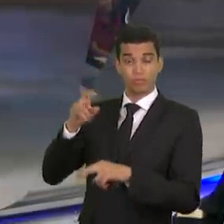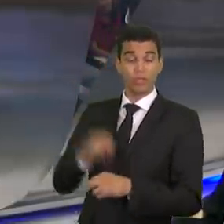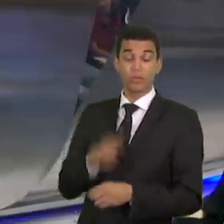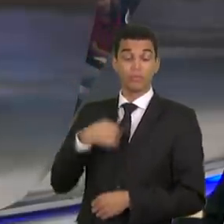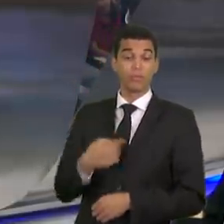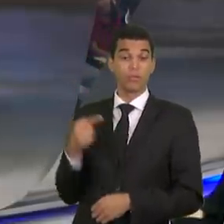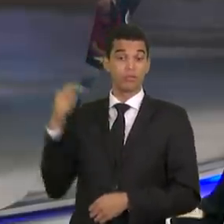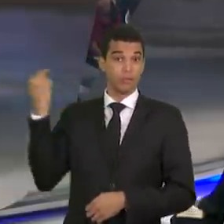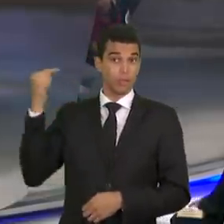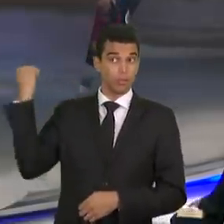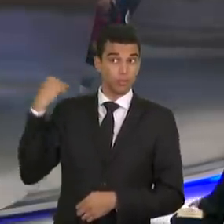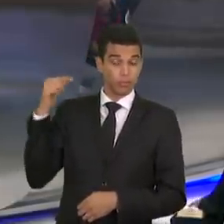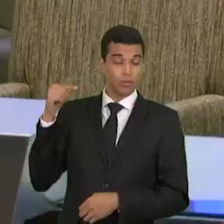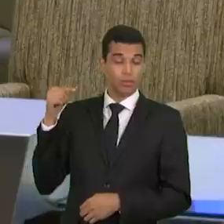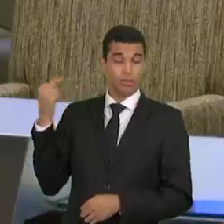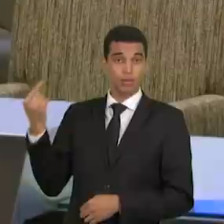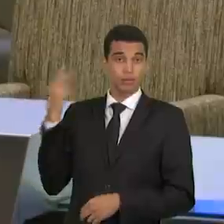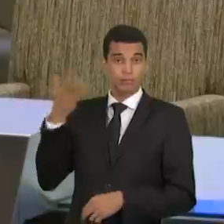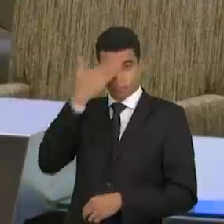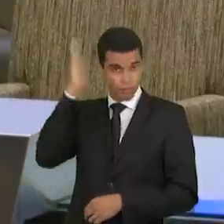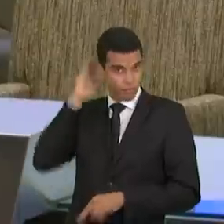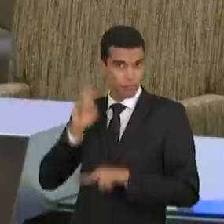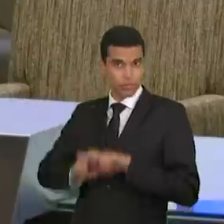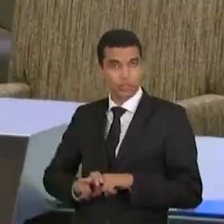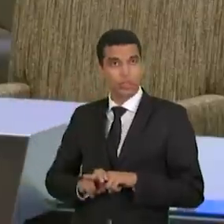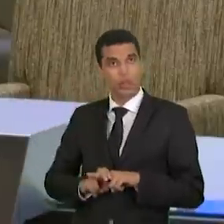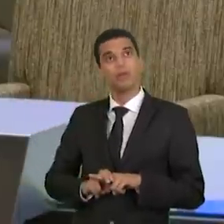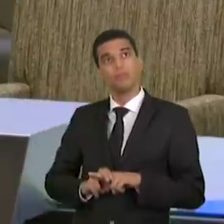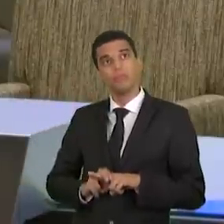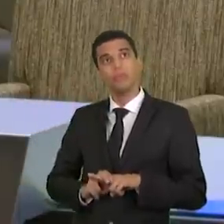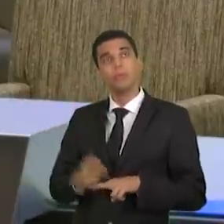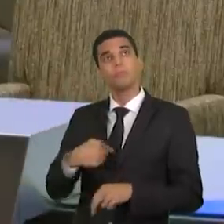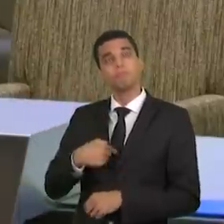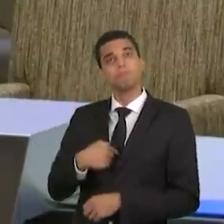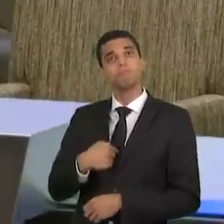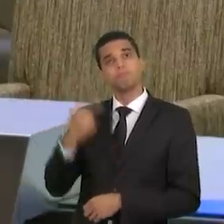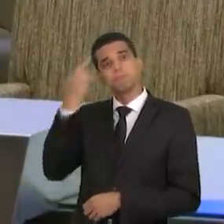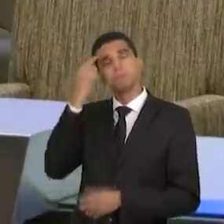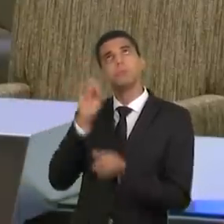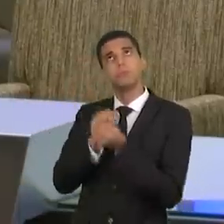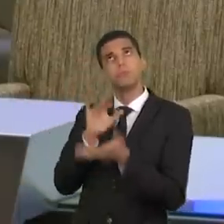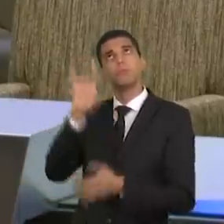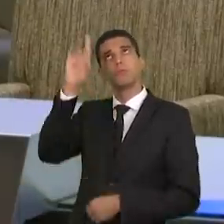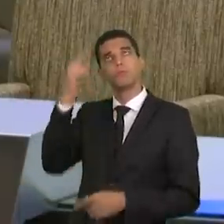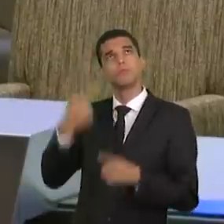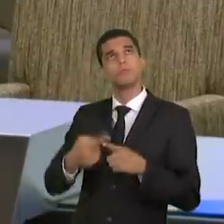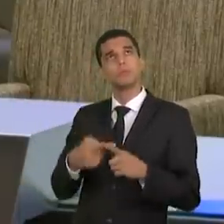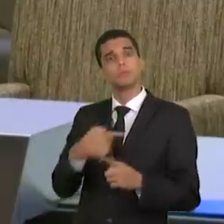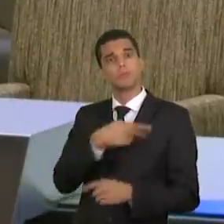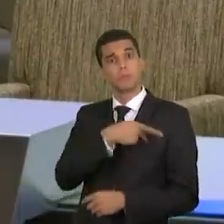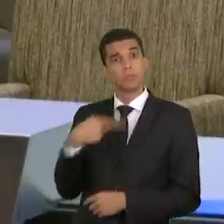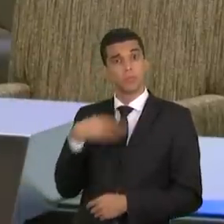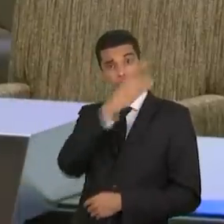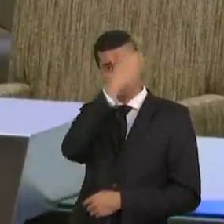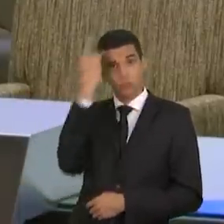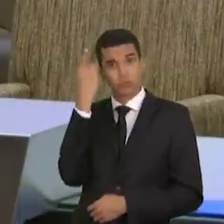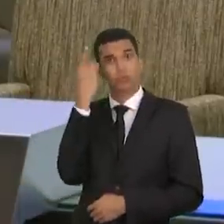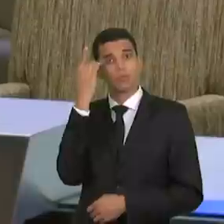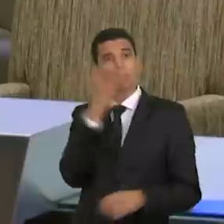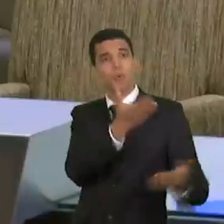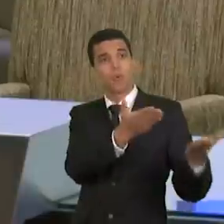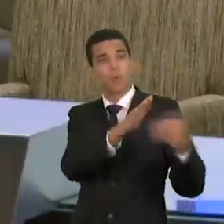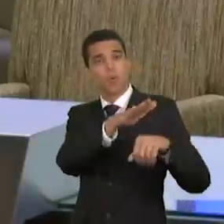a Deus pela iniciativa do pastor e em trazer vocês para aqui, para este primeiro